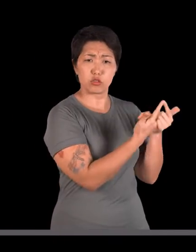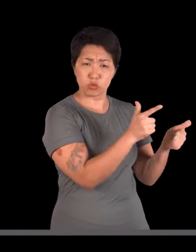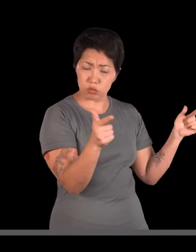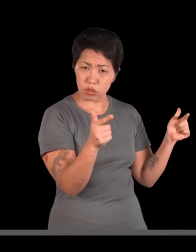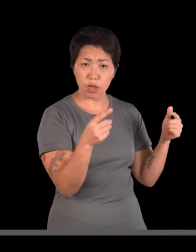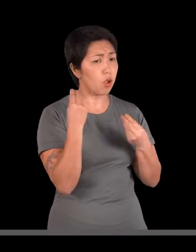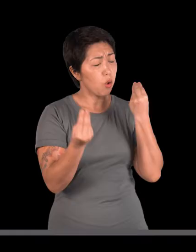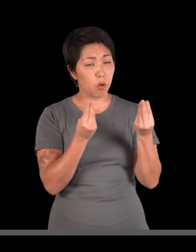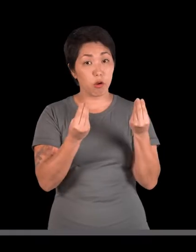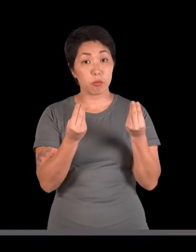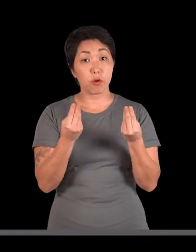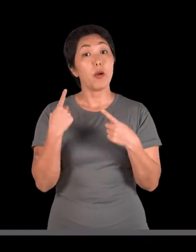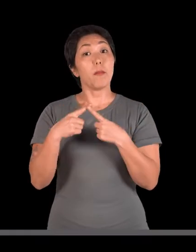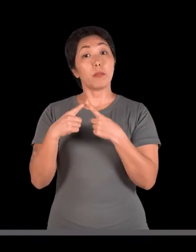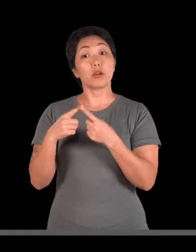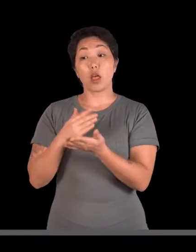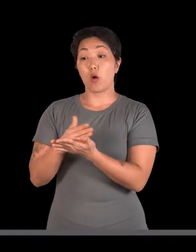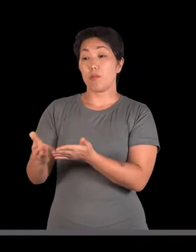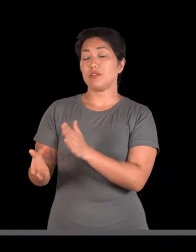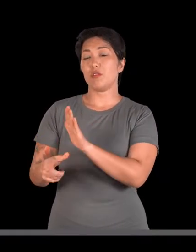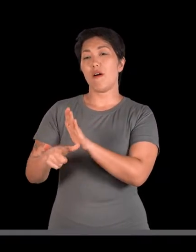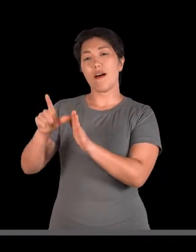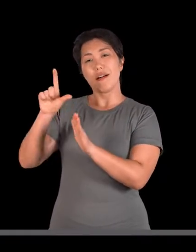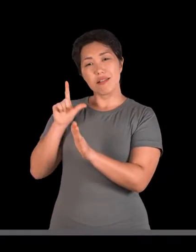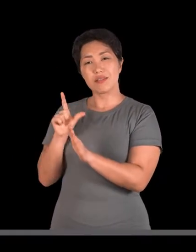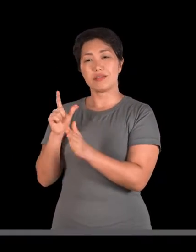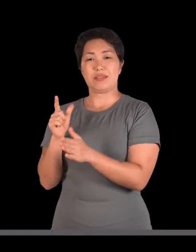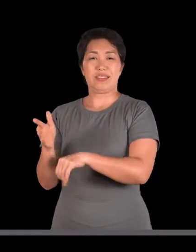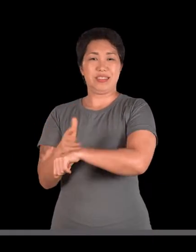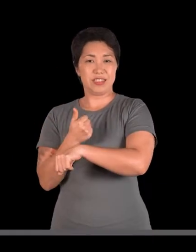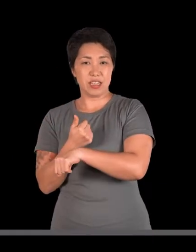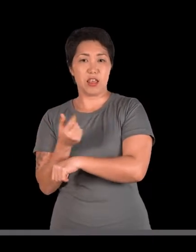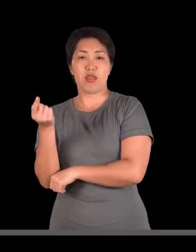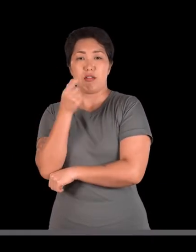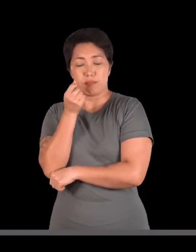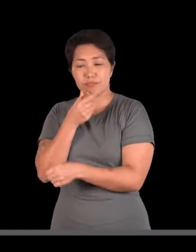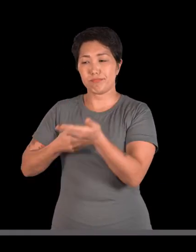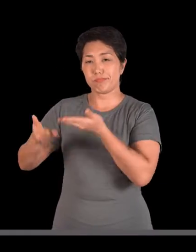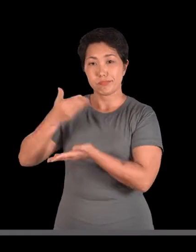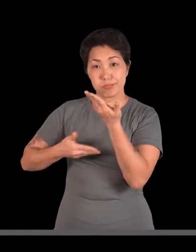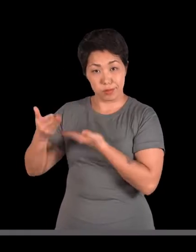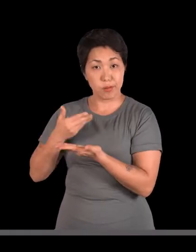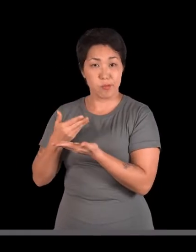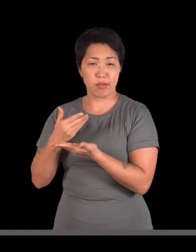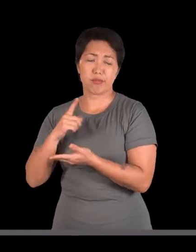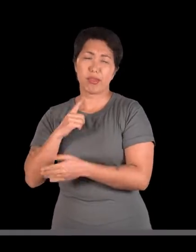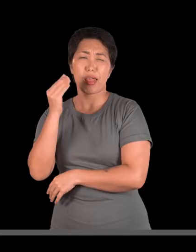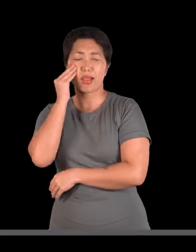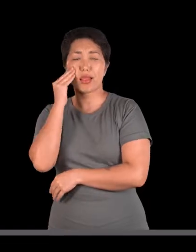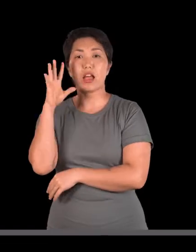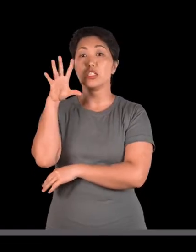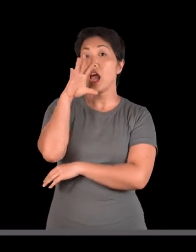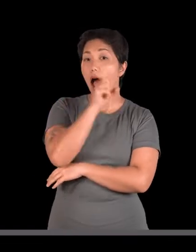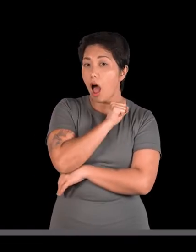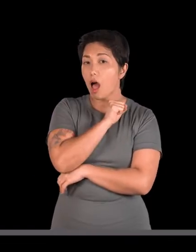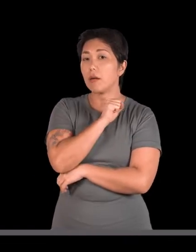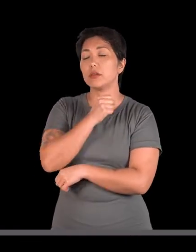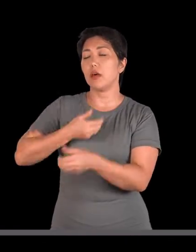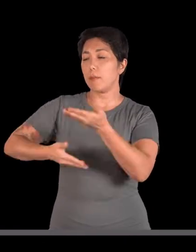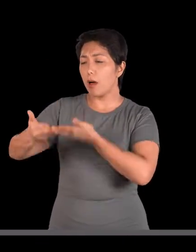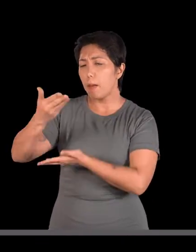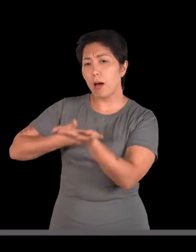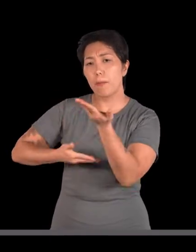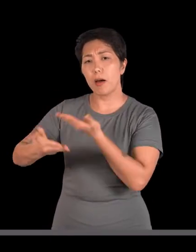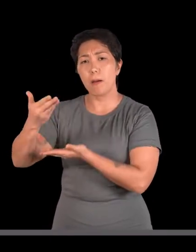muito cedo, a carga viral está muito baixa, por isso existem os testes rápidos. Se você teve uma relação sem preservativo, ela pode fazer um teste rápido para que ela comece